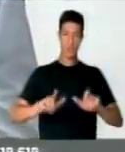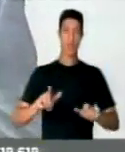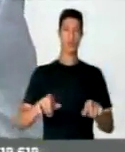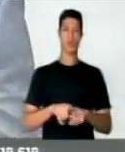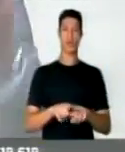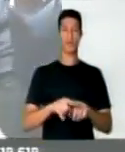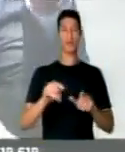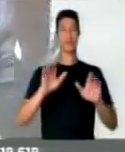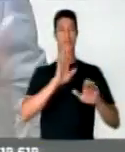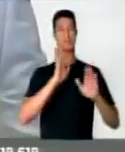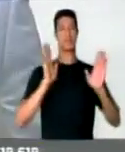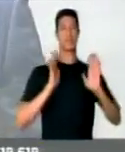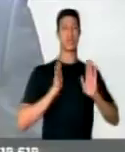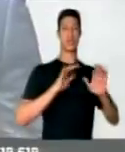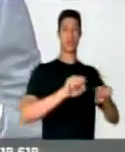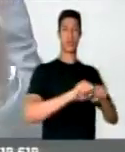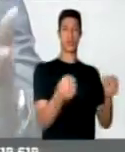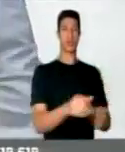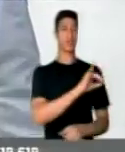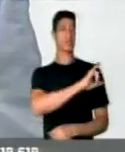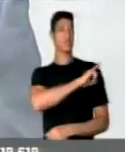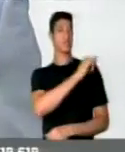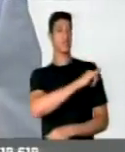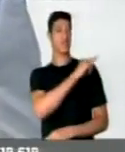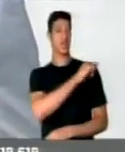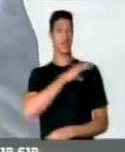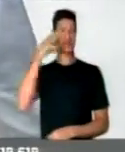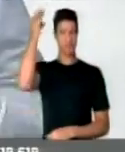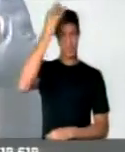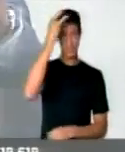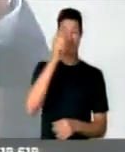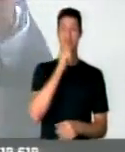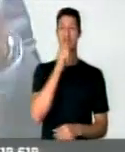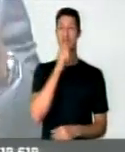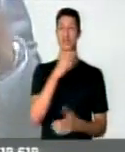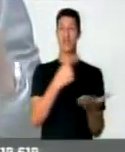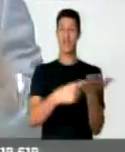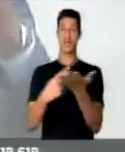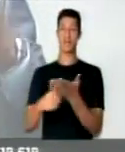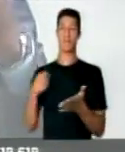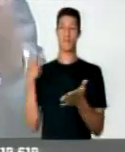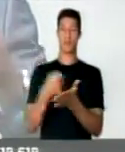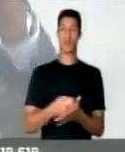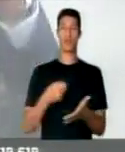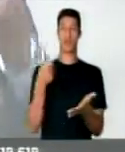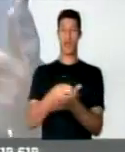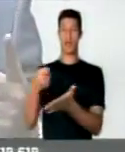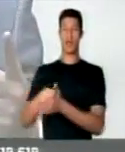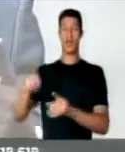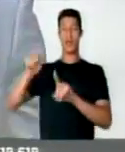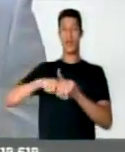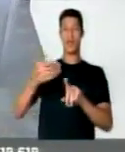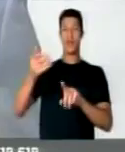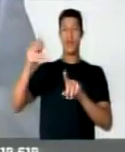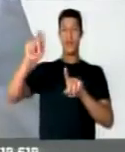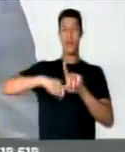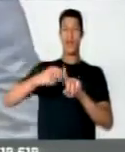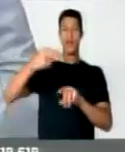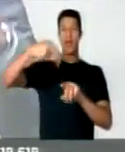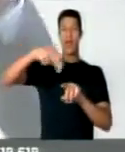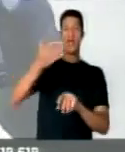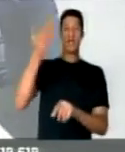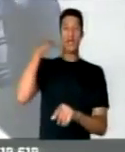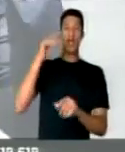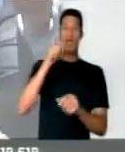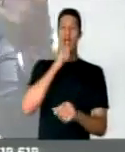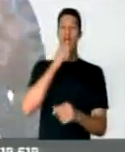olhar estados ricos como Rio de Janeiro, Espírito Santo, Rio Grande do Sul, estados que ainda estão negociando para pagar a folha de pagamento de novembro, né? Outros